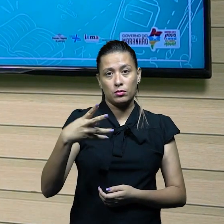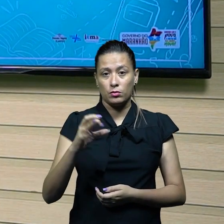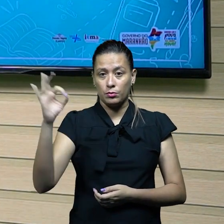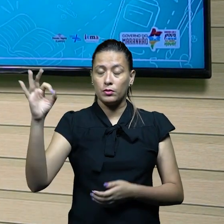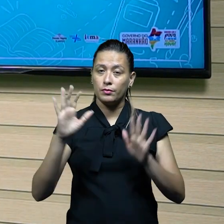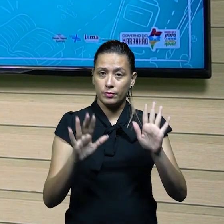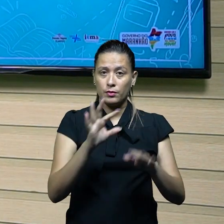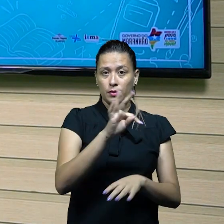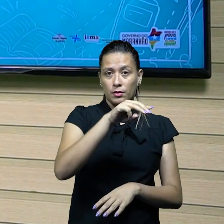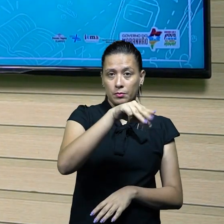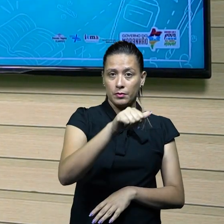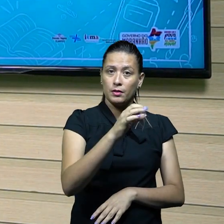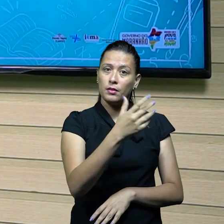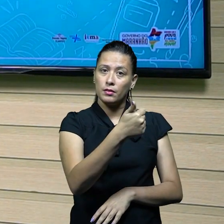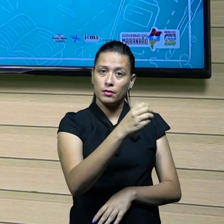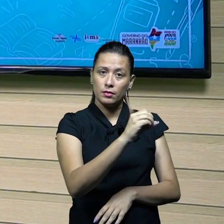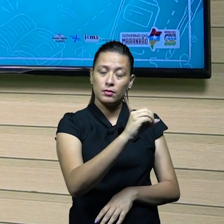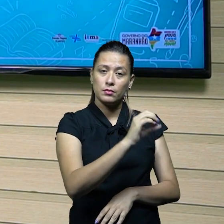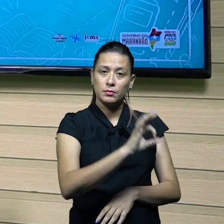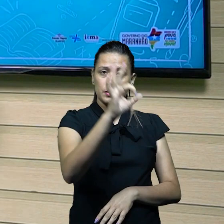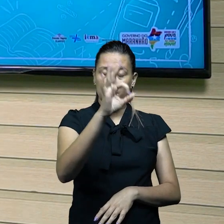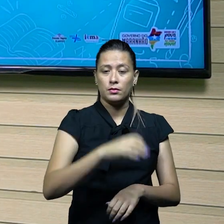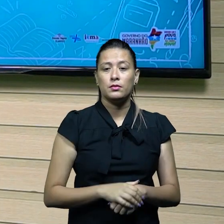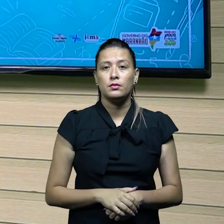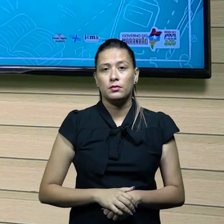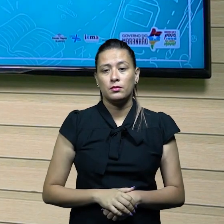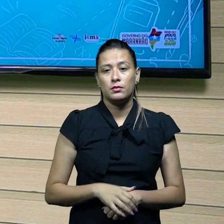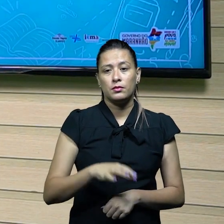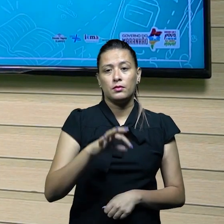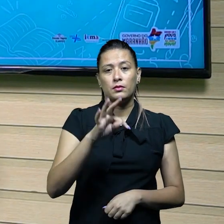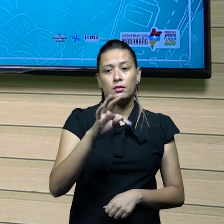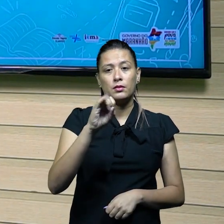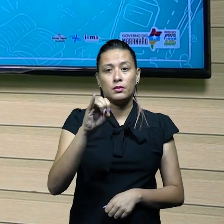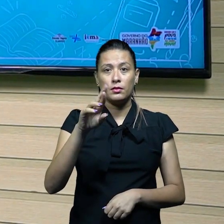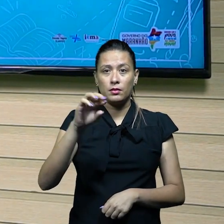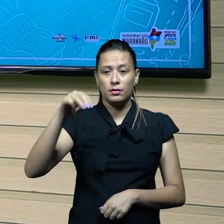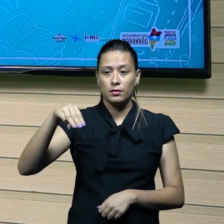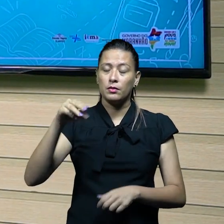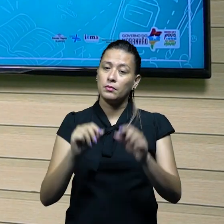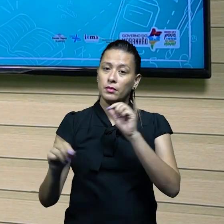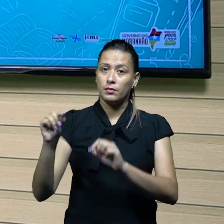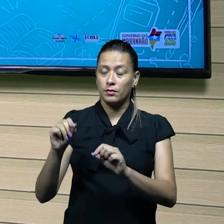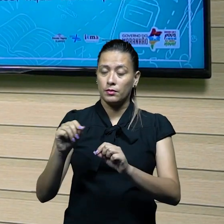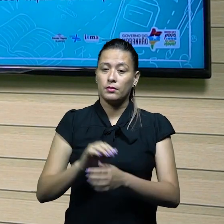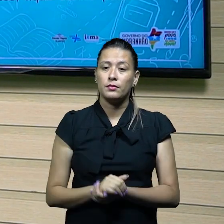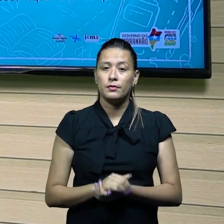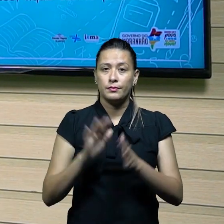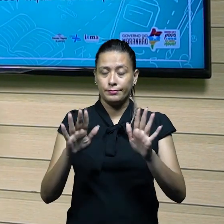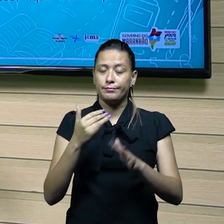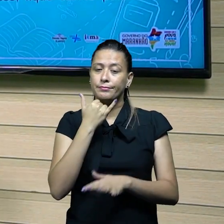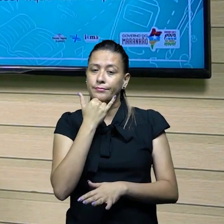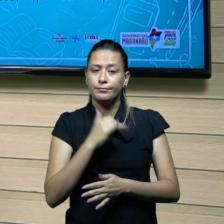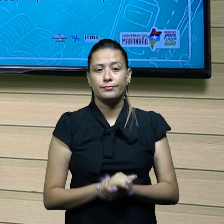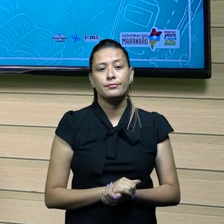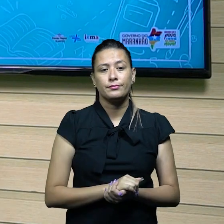financeiro. Ou seja, se essa taxa interna de retorno modificado for maior que as duas, ou seja, se esse aqui que nós acabamos de